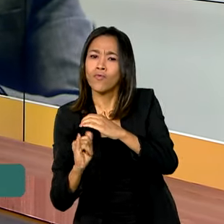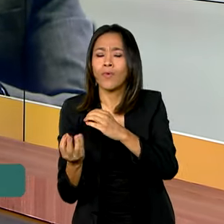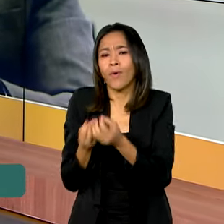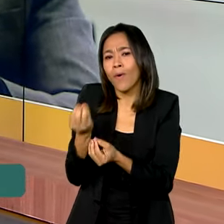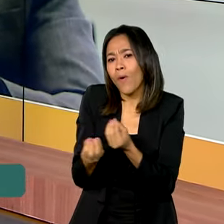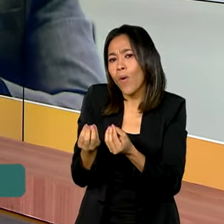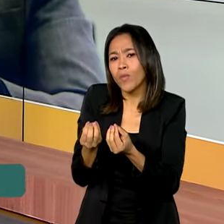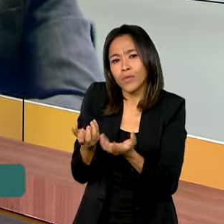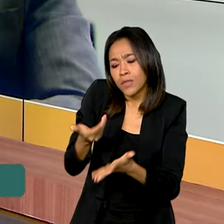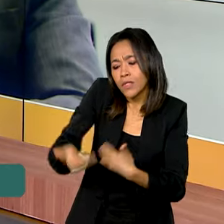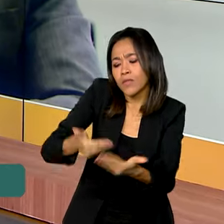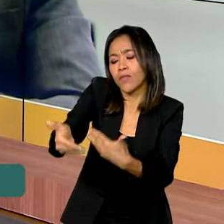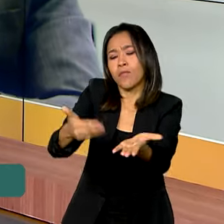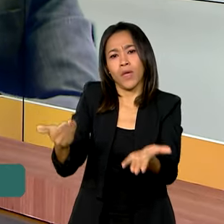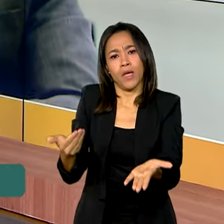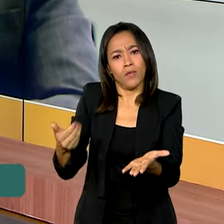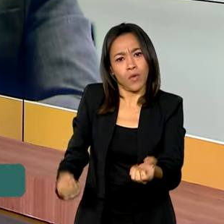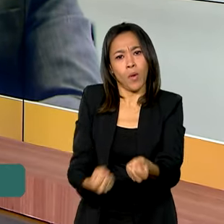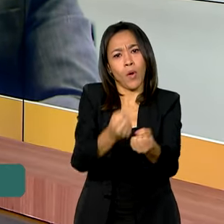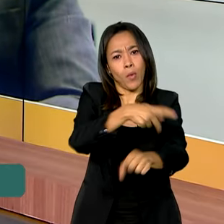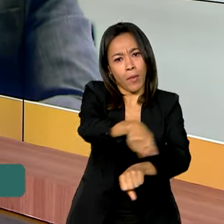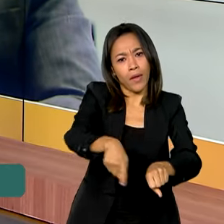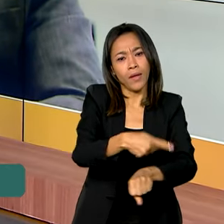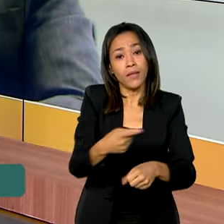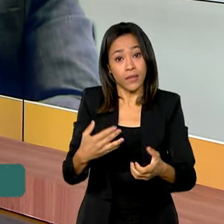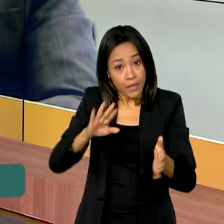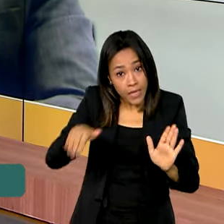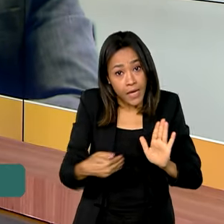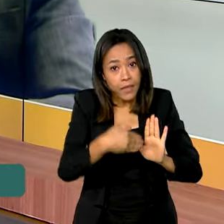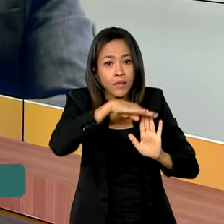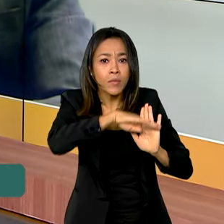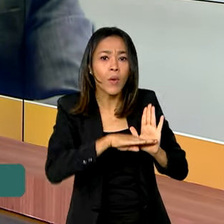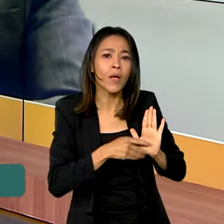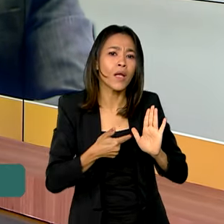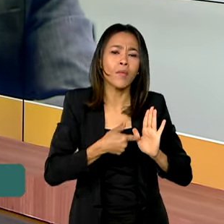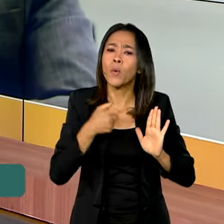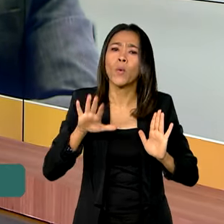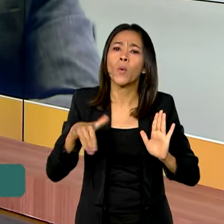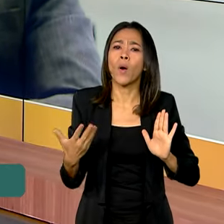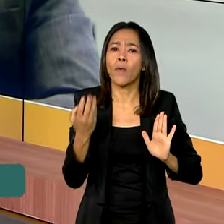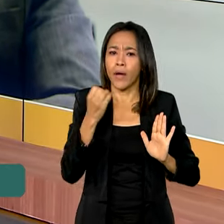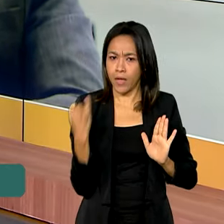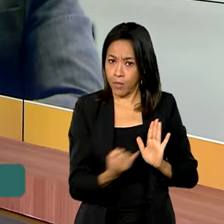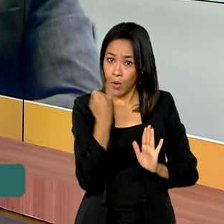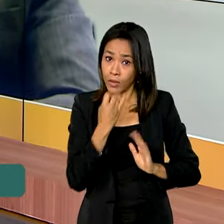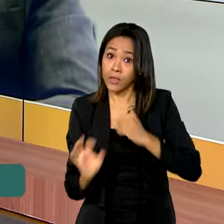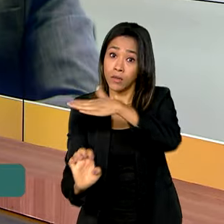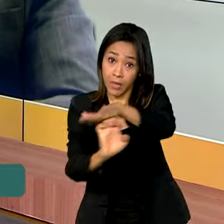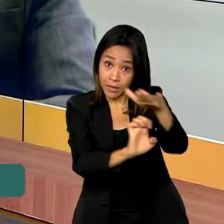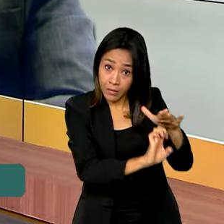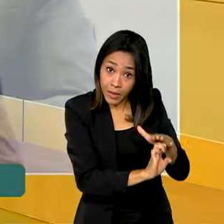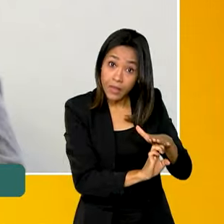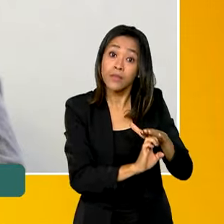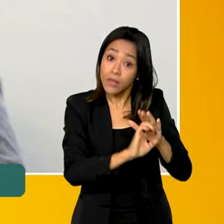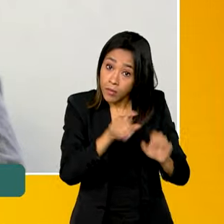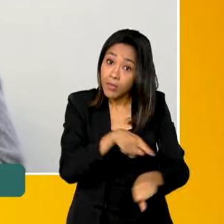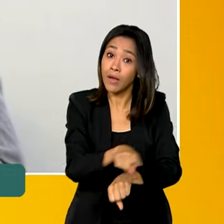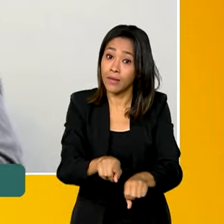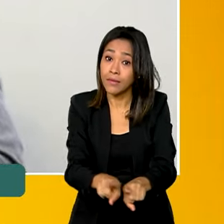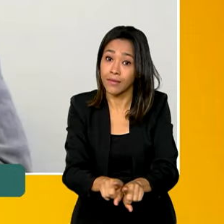país e inclusive de programas como esses qual a importância para as empresas e pro país como um